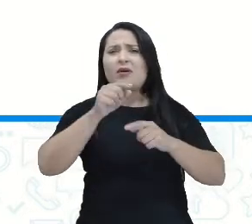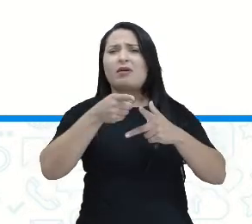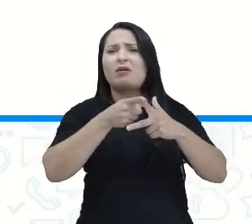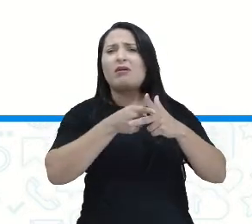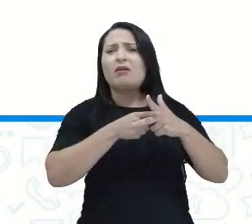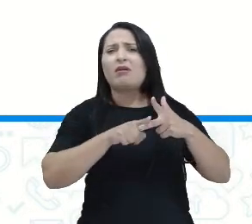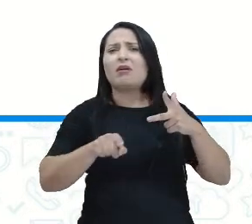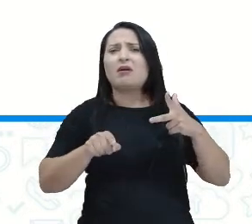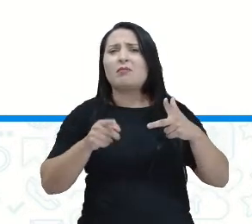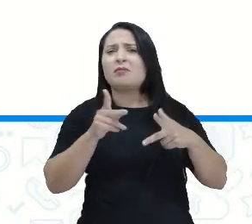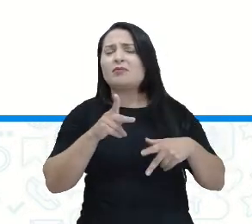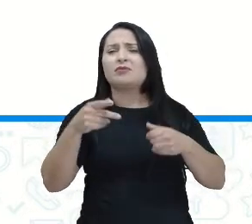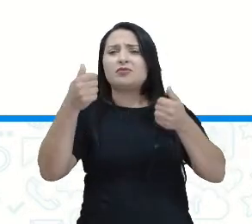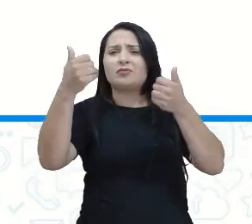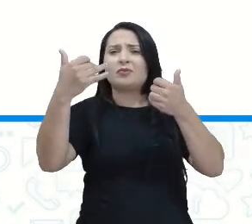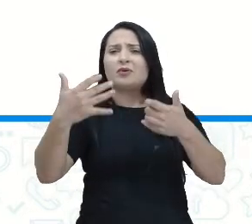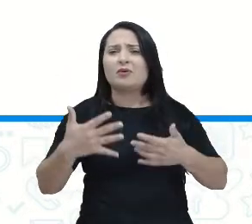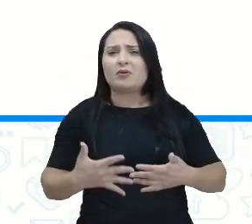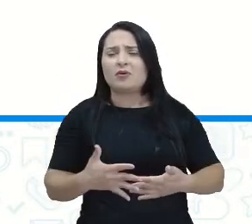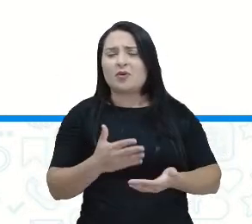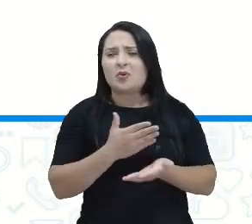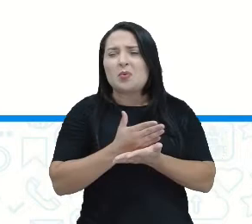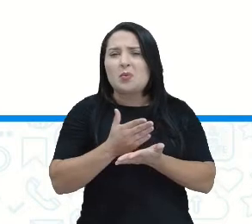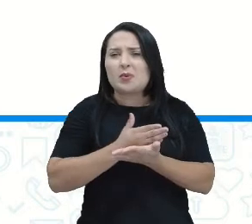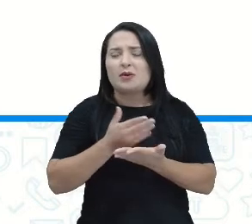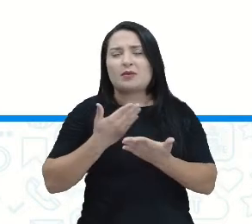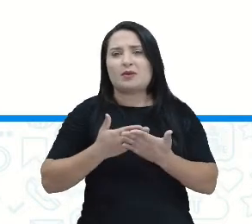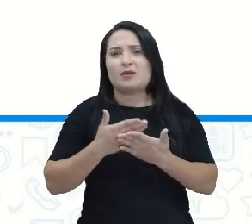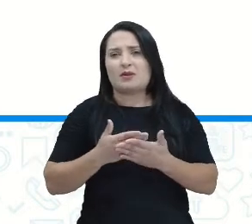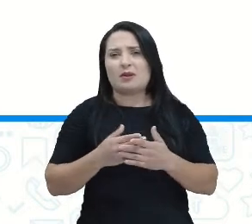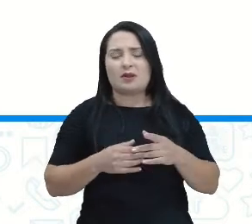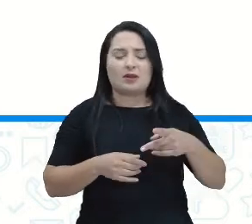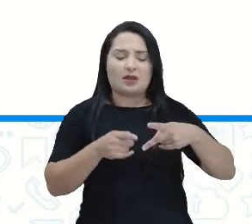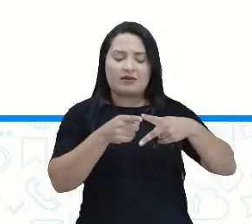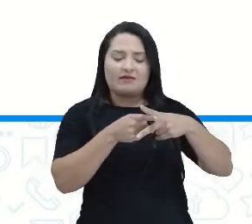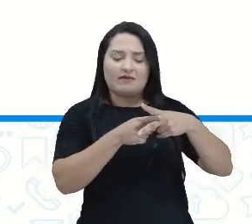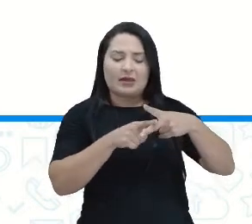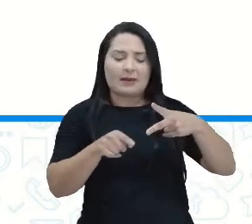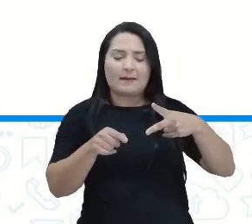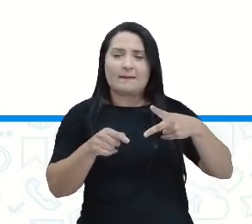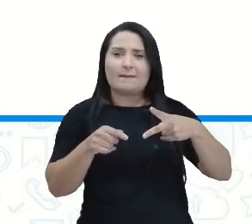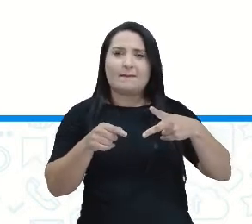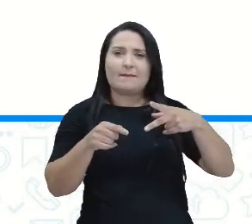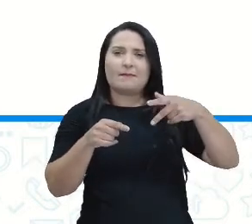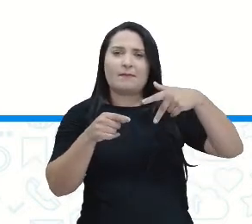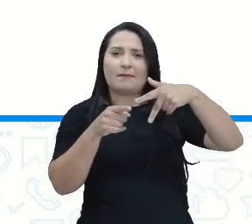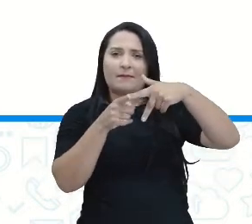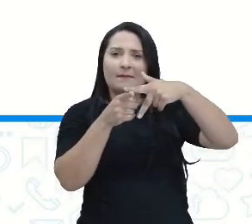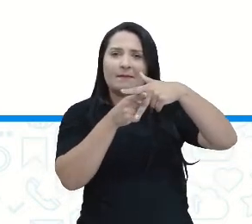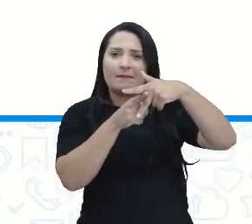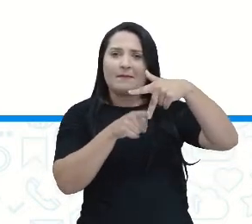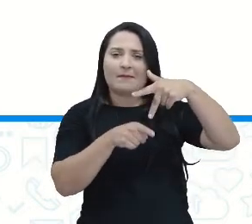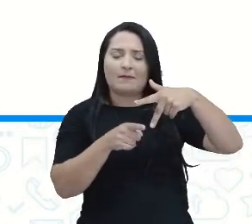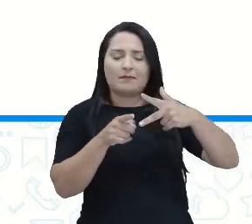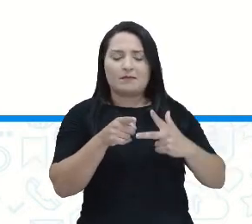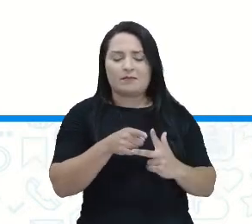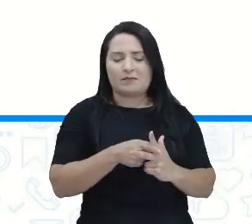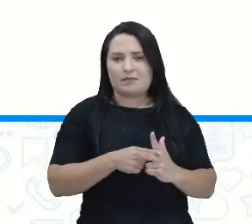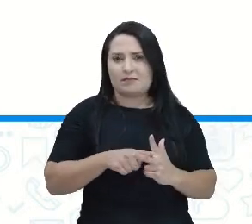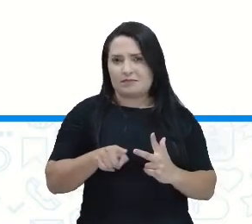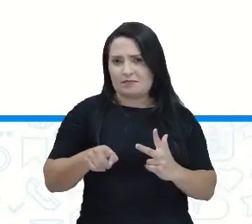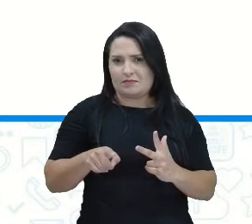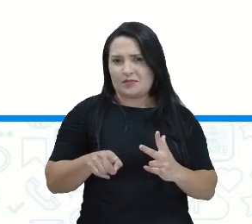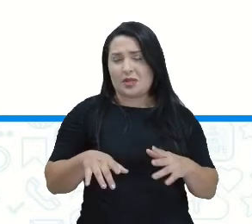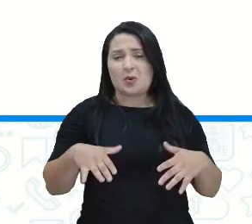explicou logo no início aqui, logo no início. Vértice é cada pontinha da figura. Só que eu quero